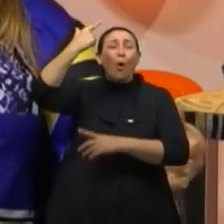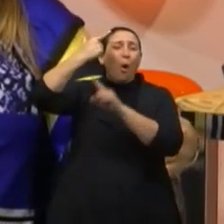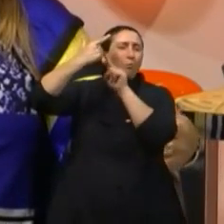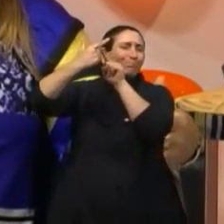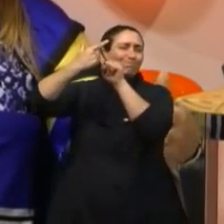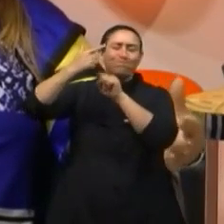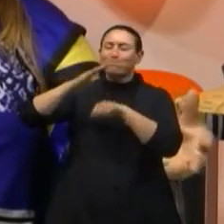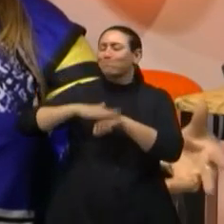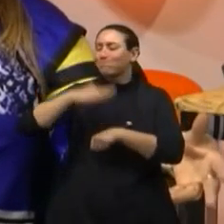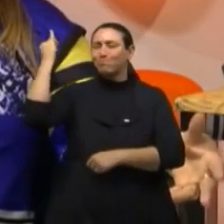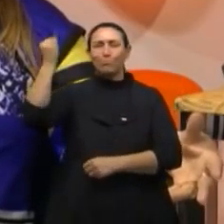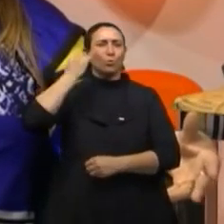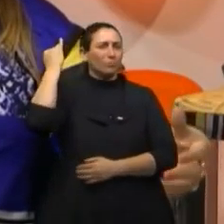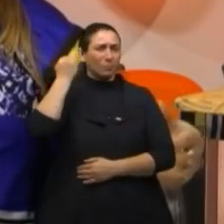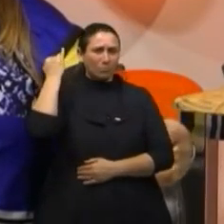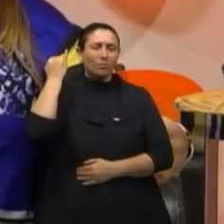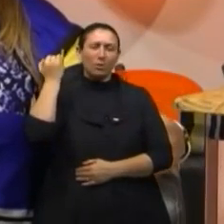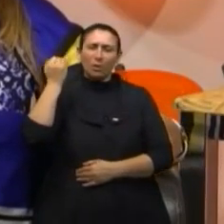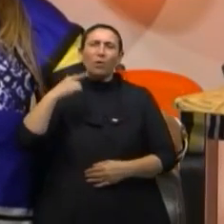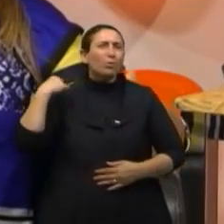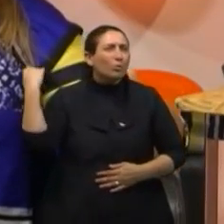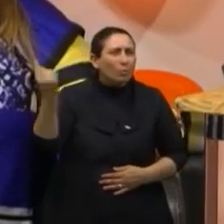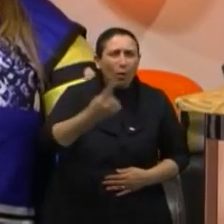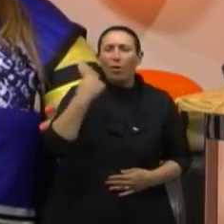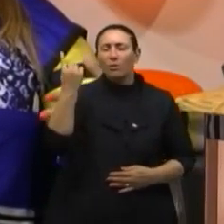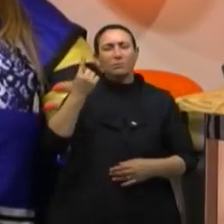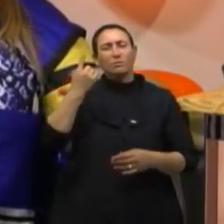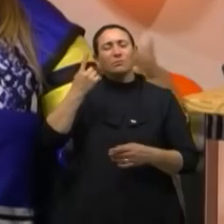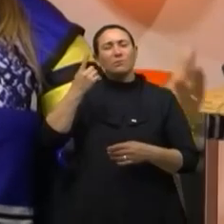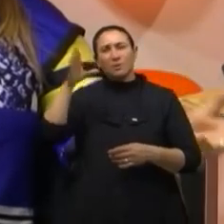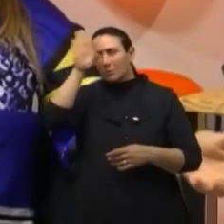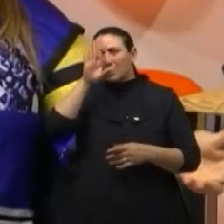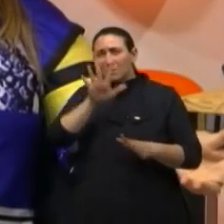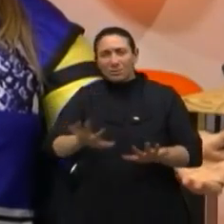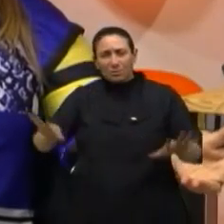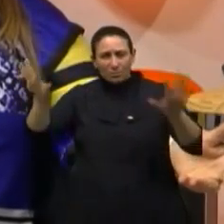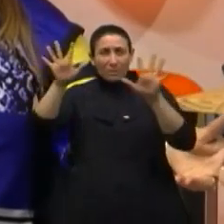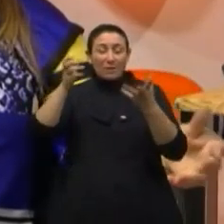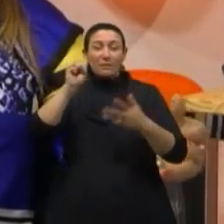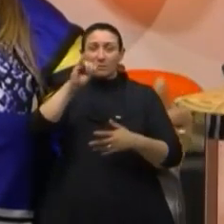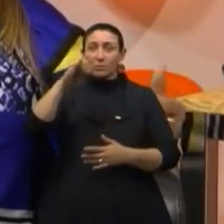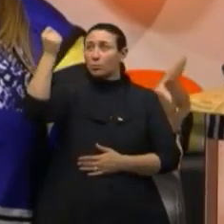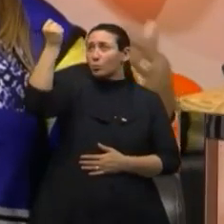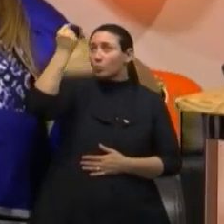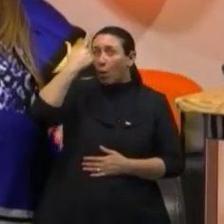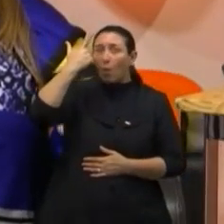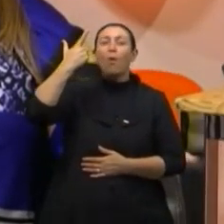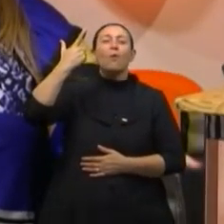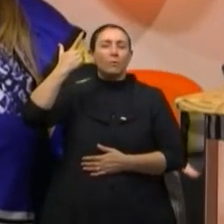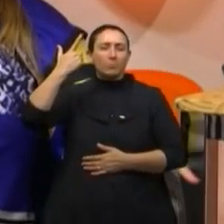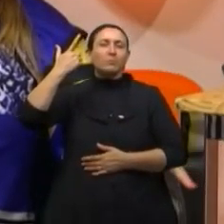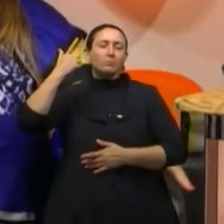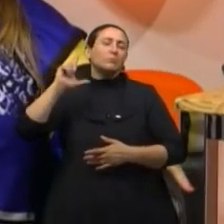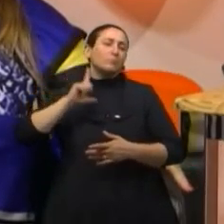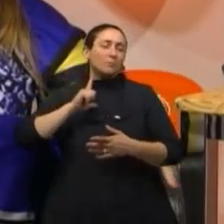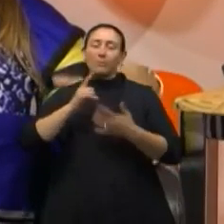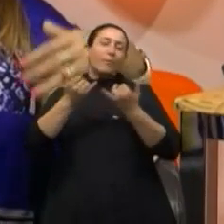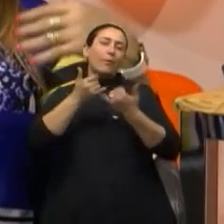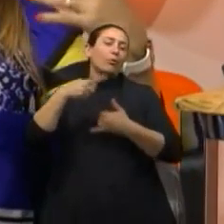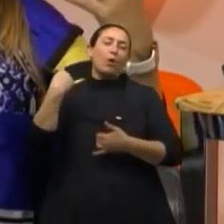então nós somos beneficiados né Porque quanto mais sol menos carência né não podemos comparar nós no